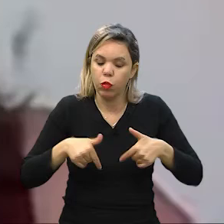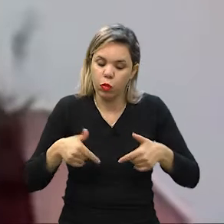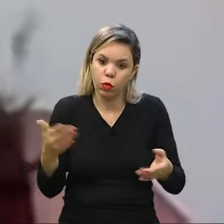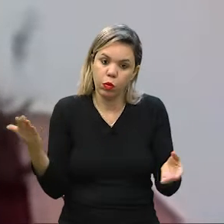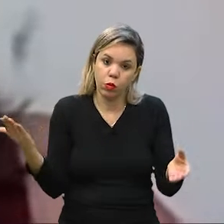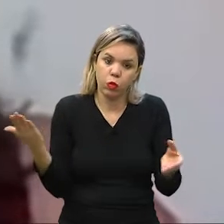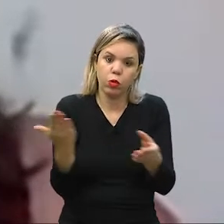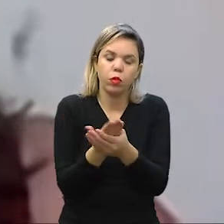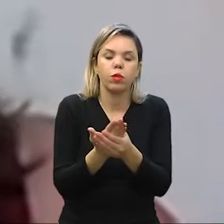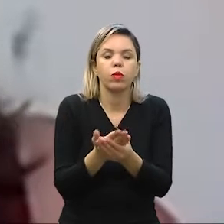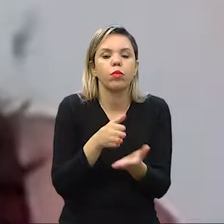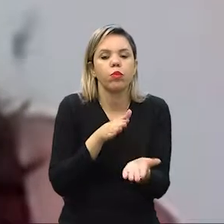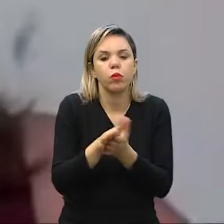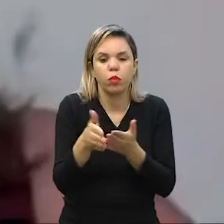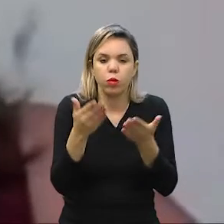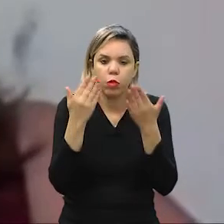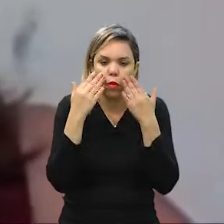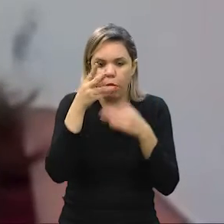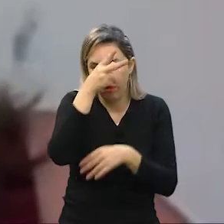ação civil pública